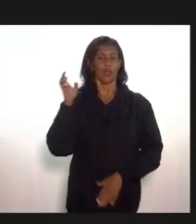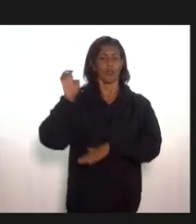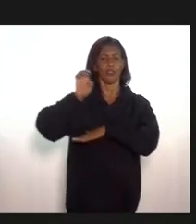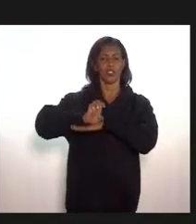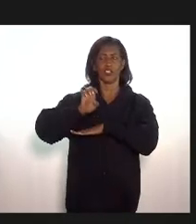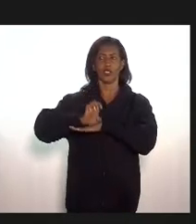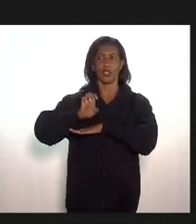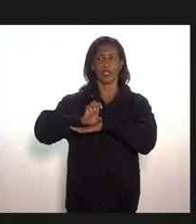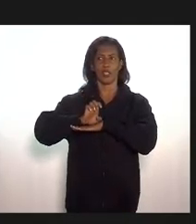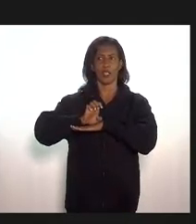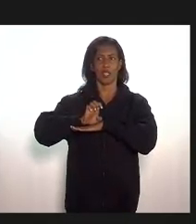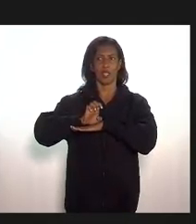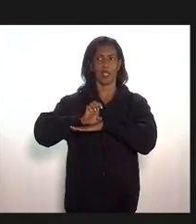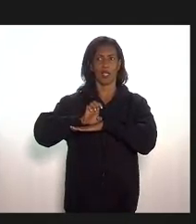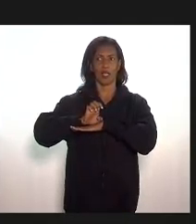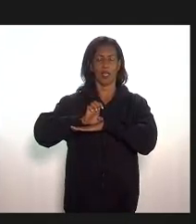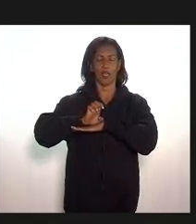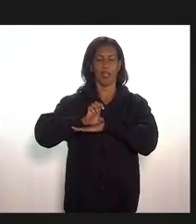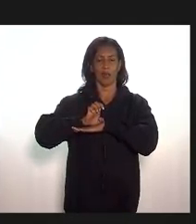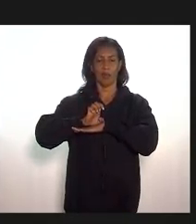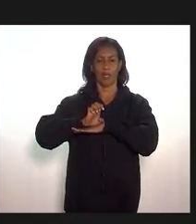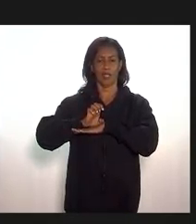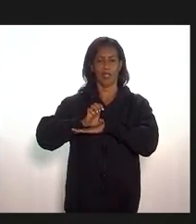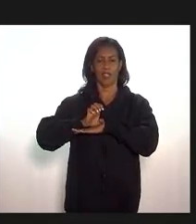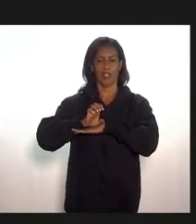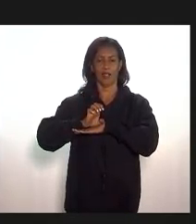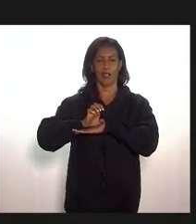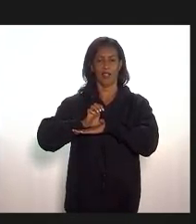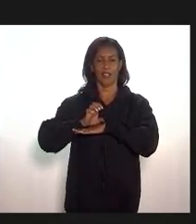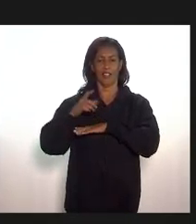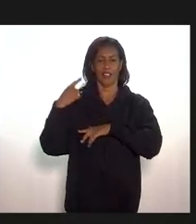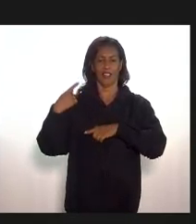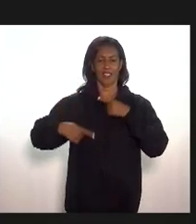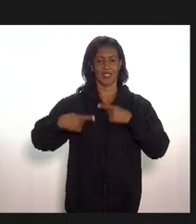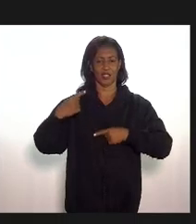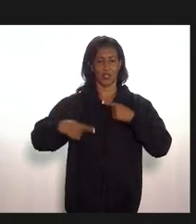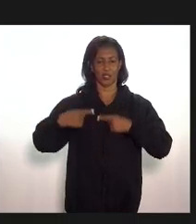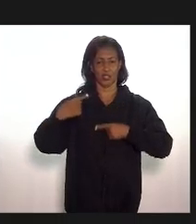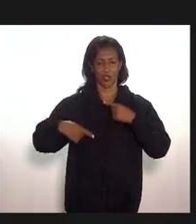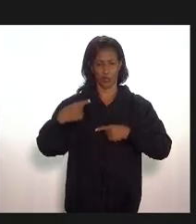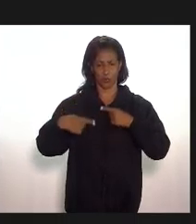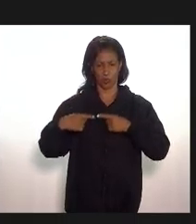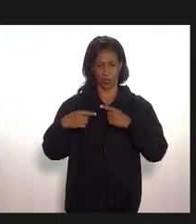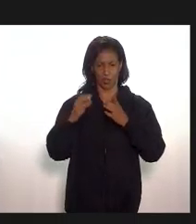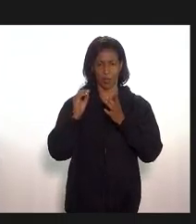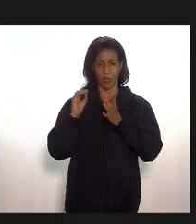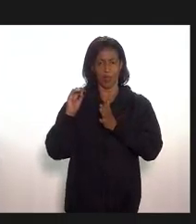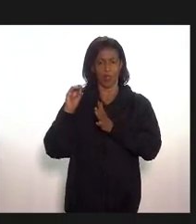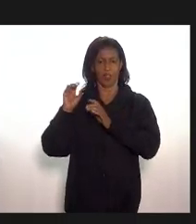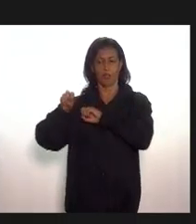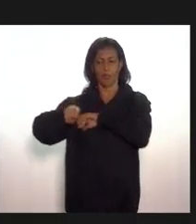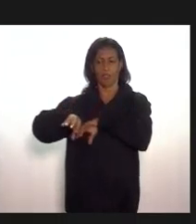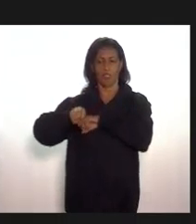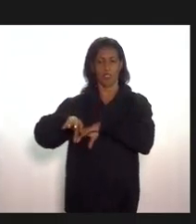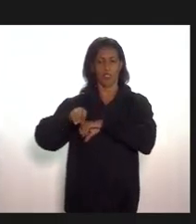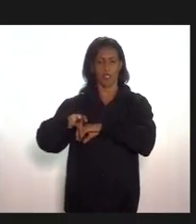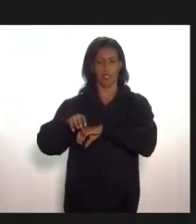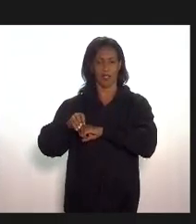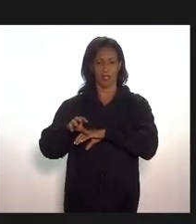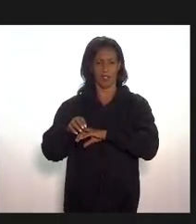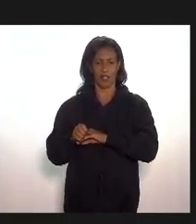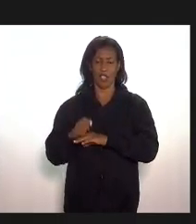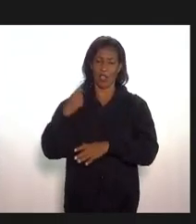o parlamento seja diminuído, seja apequenado. Essa discussão que diz respeito à educação, antes de mais nada, é